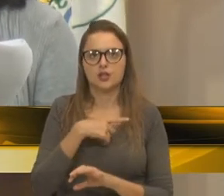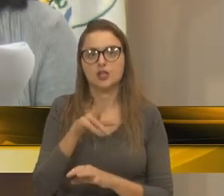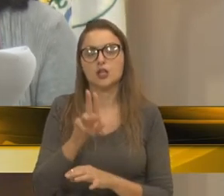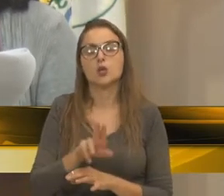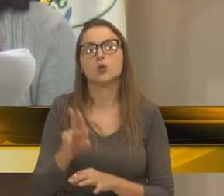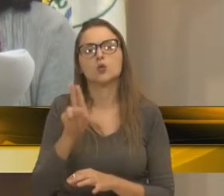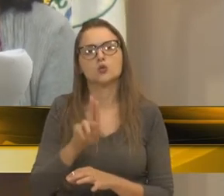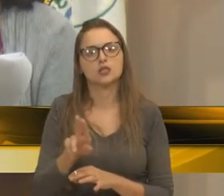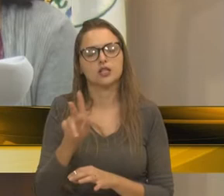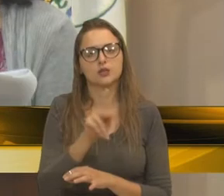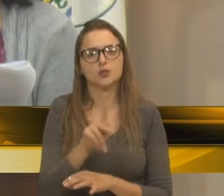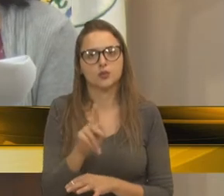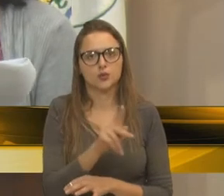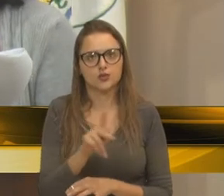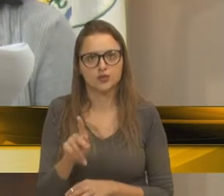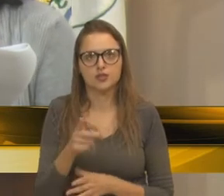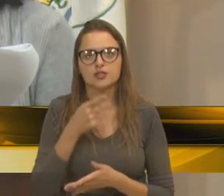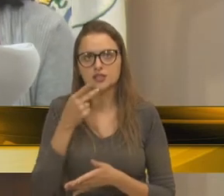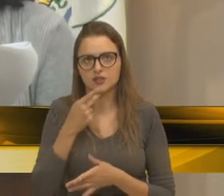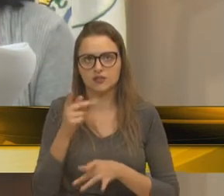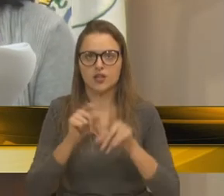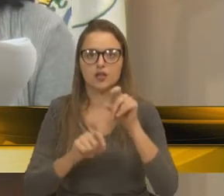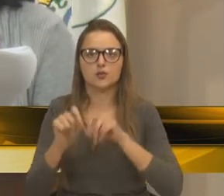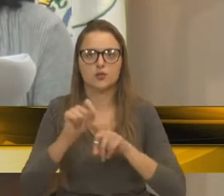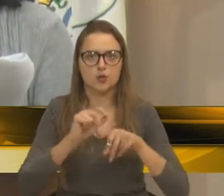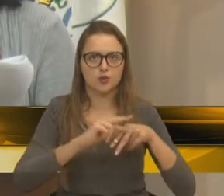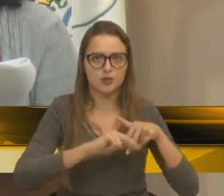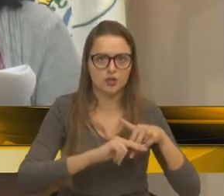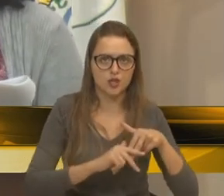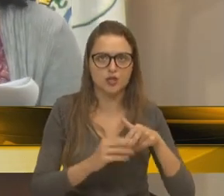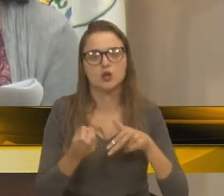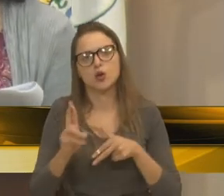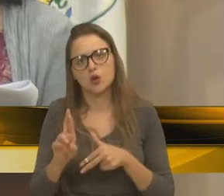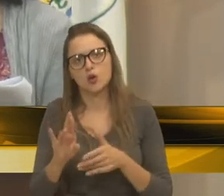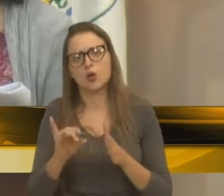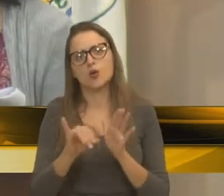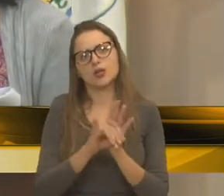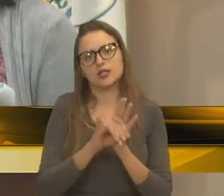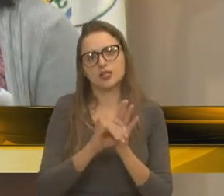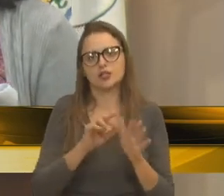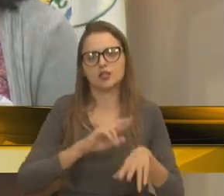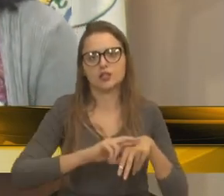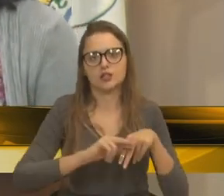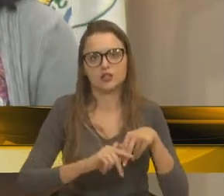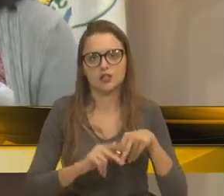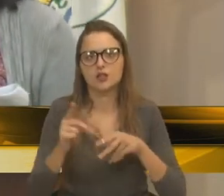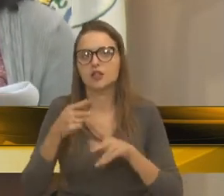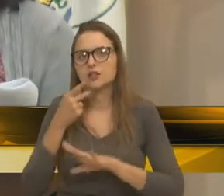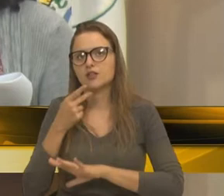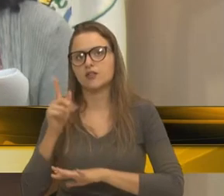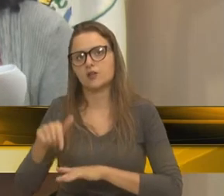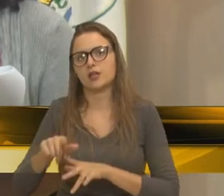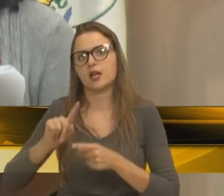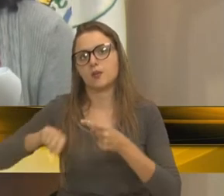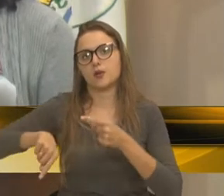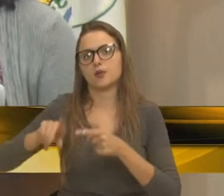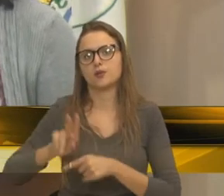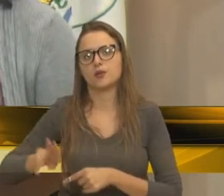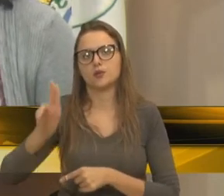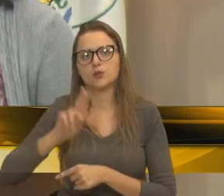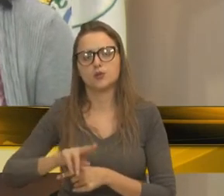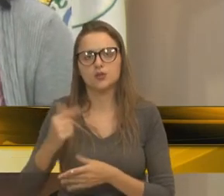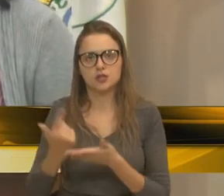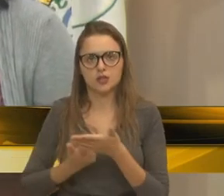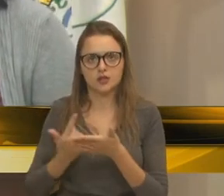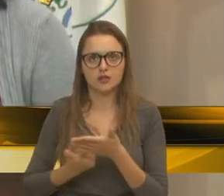por professores que abordem ideologia de gênero, identidade de gênero, porque eles dizem também que é proibido usar os livros, né? Aí